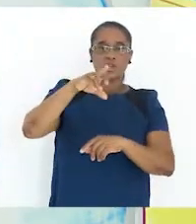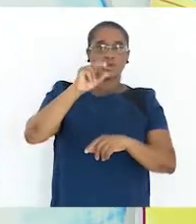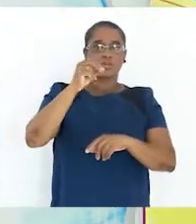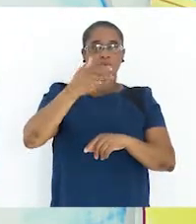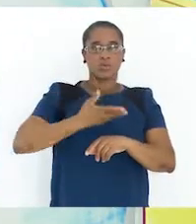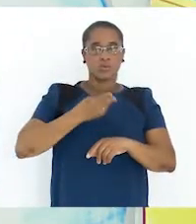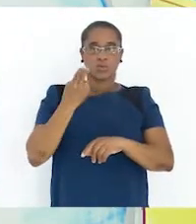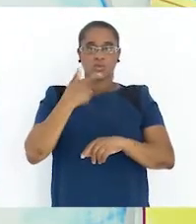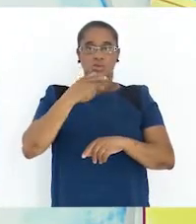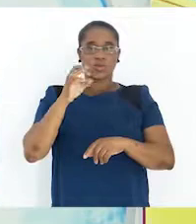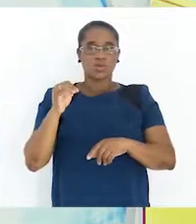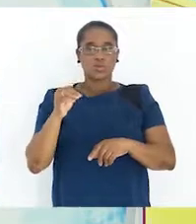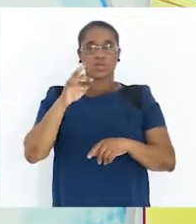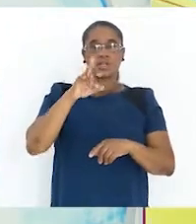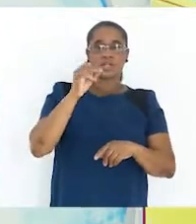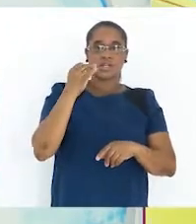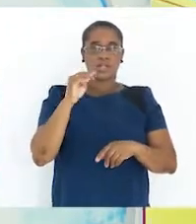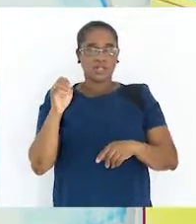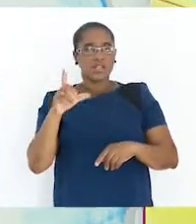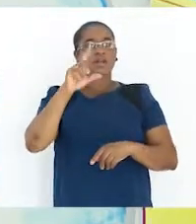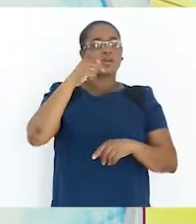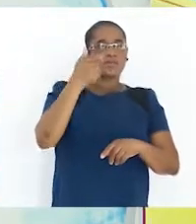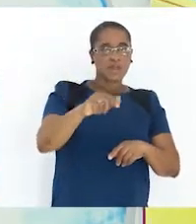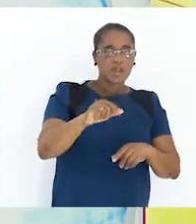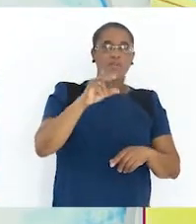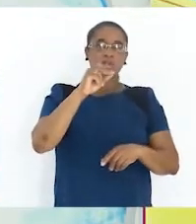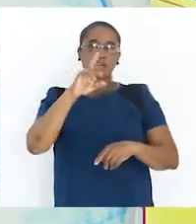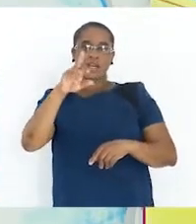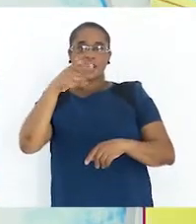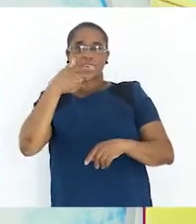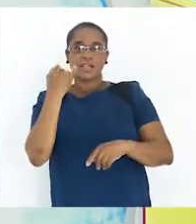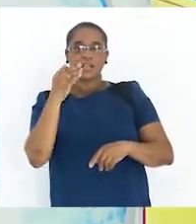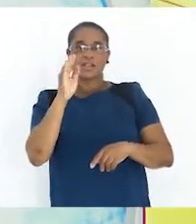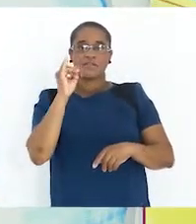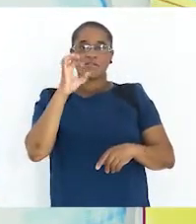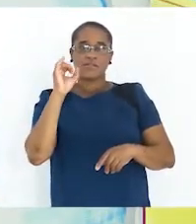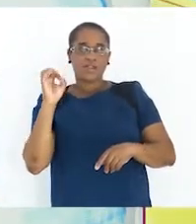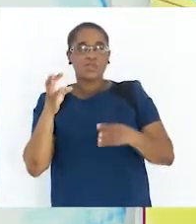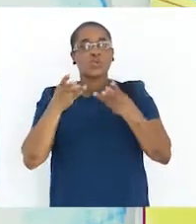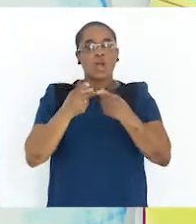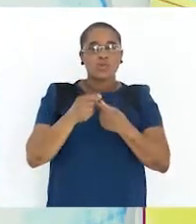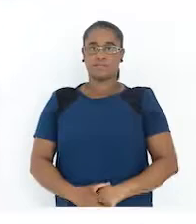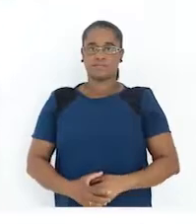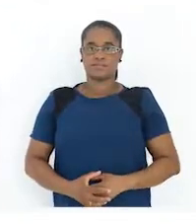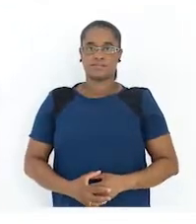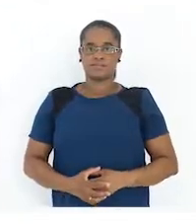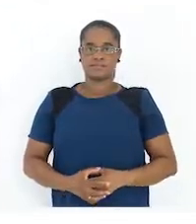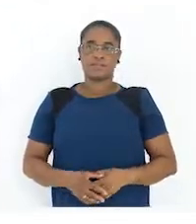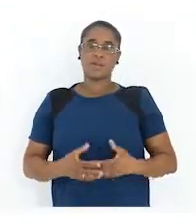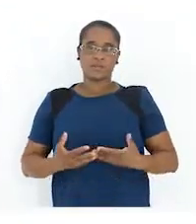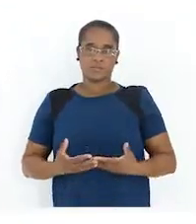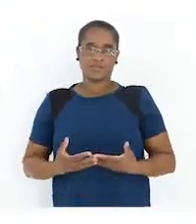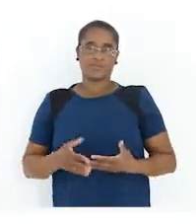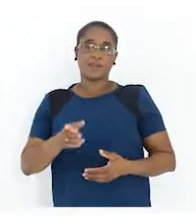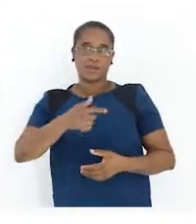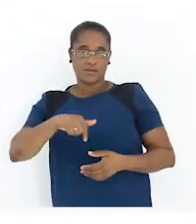temos artifício do cálculo, que também é conhecido por método de completar quadrados. Muito bem,